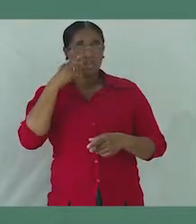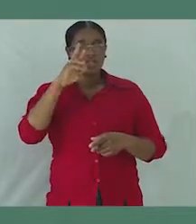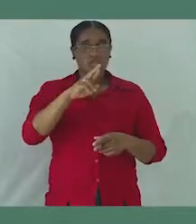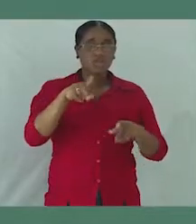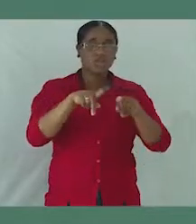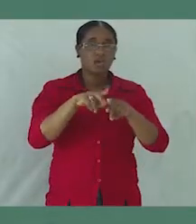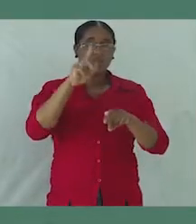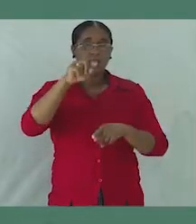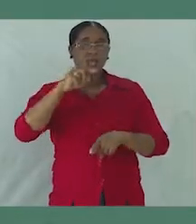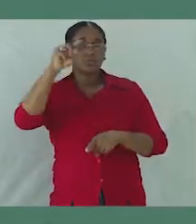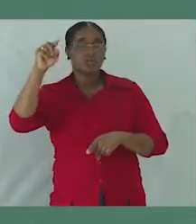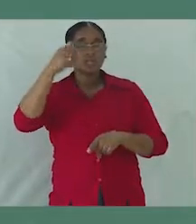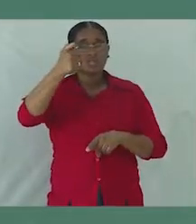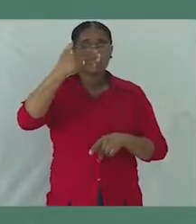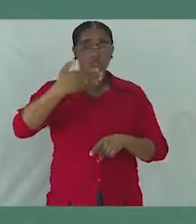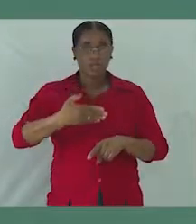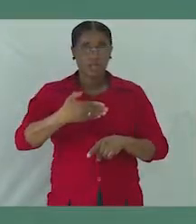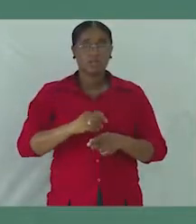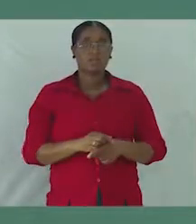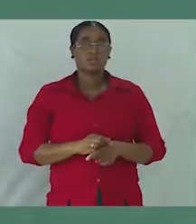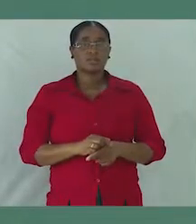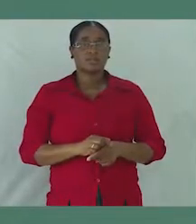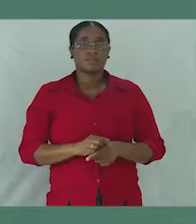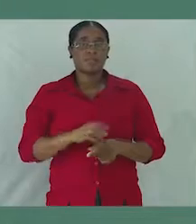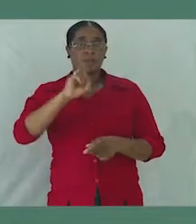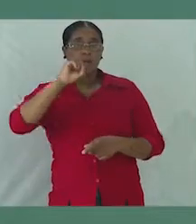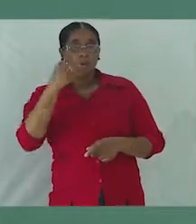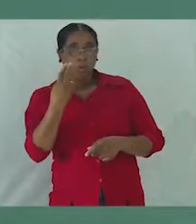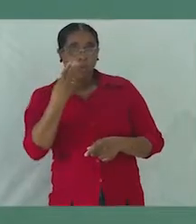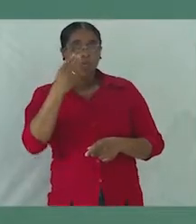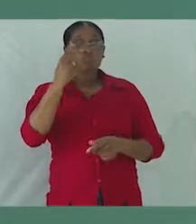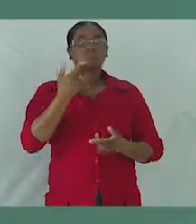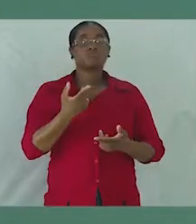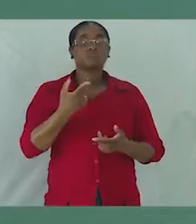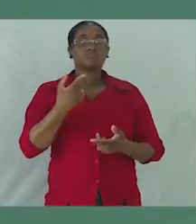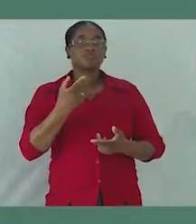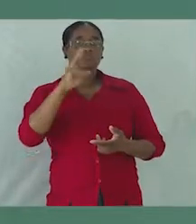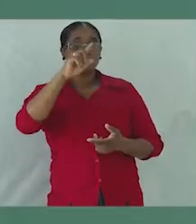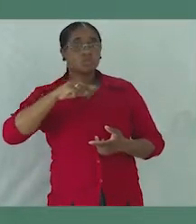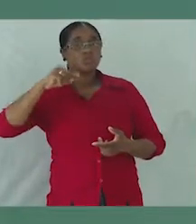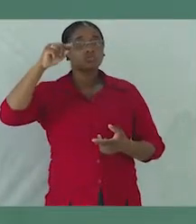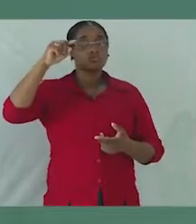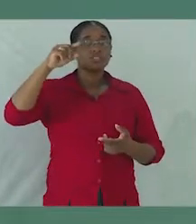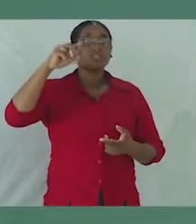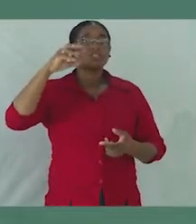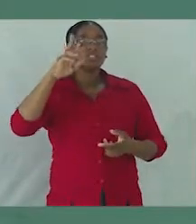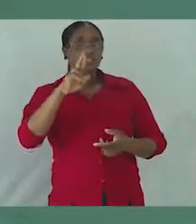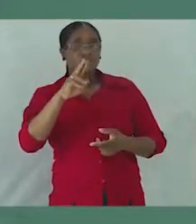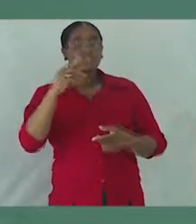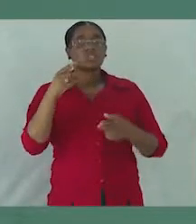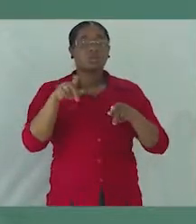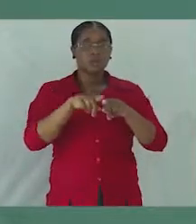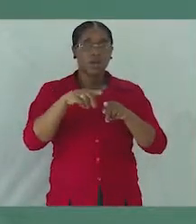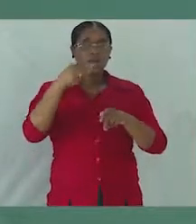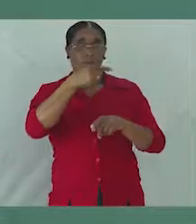quadrada de 5 sobre 7 ou x é igual a menos